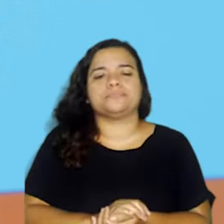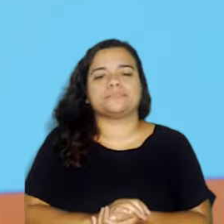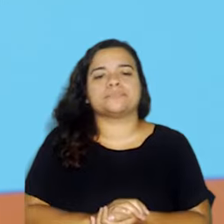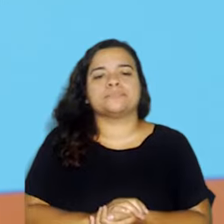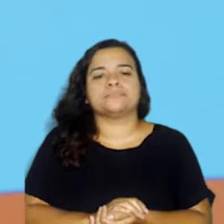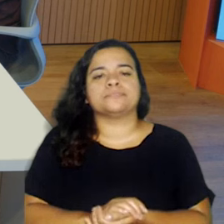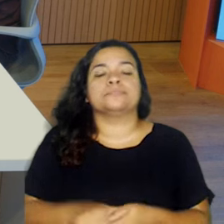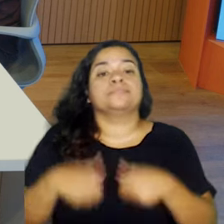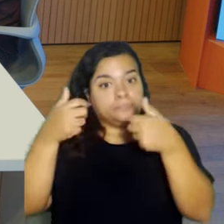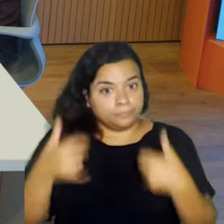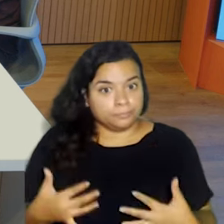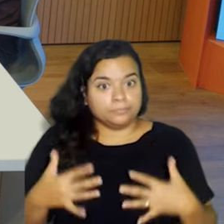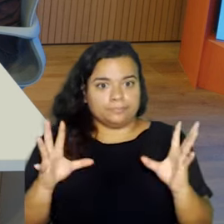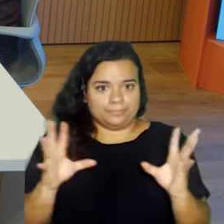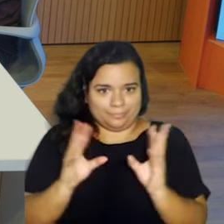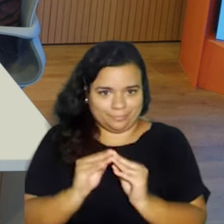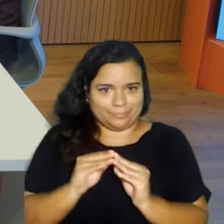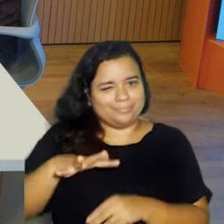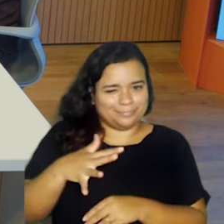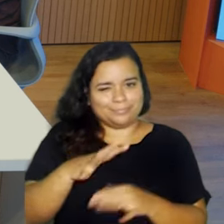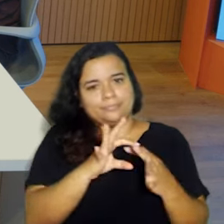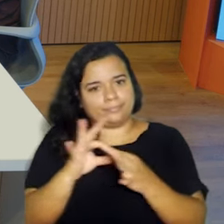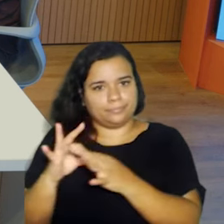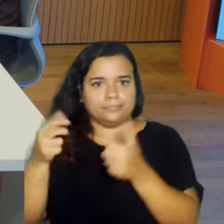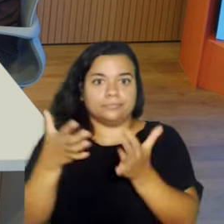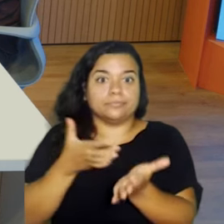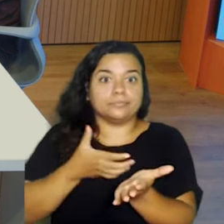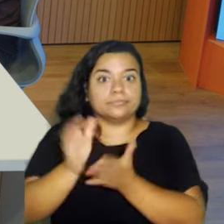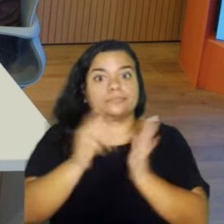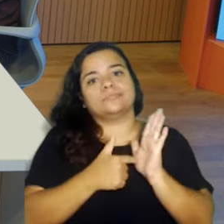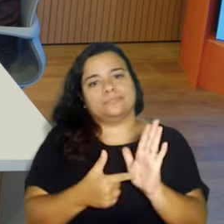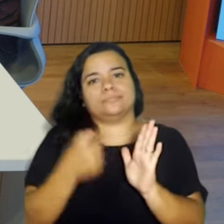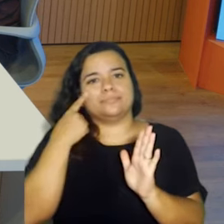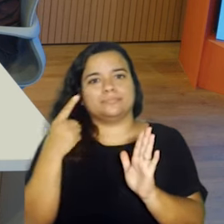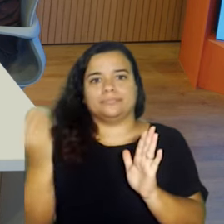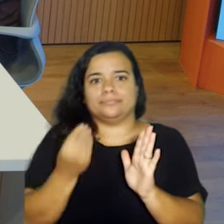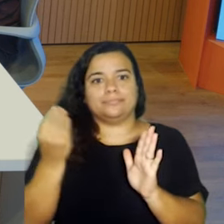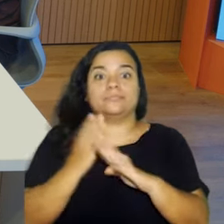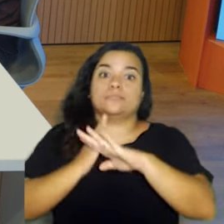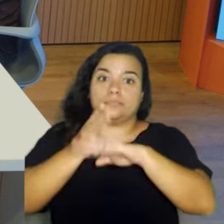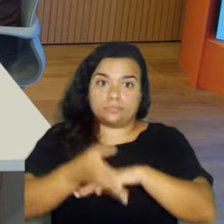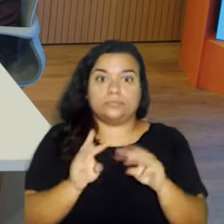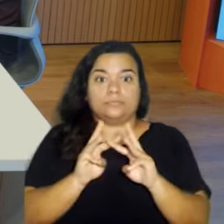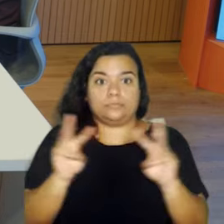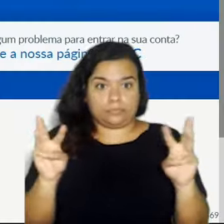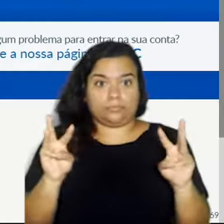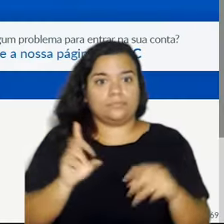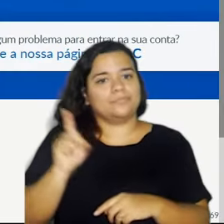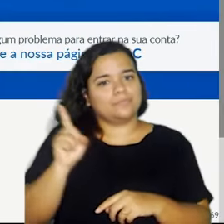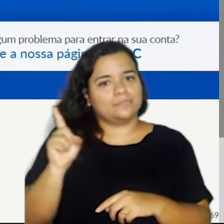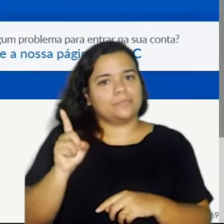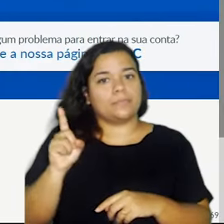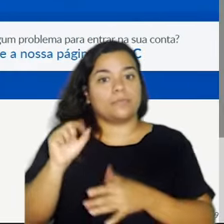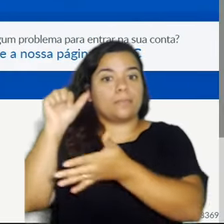Então tá dito aí mais ou menos o contexto né e vamos começar a gente acessa ao site aqui